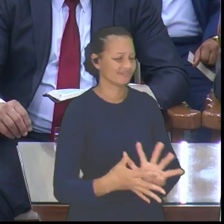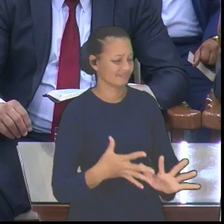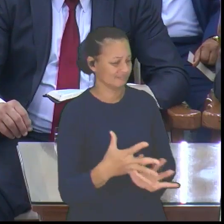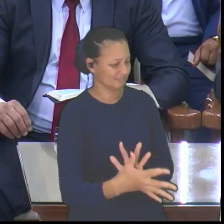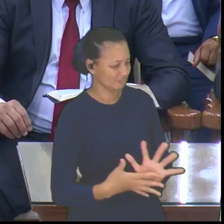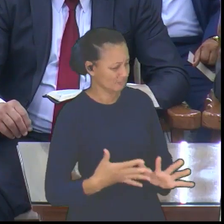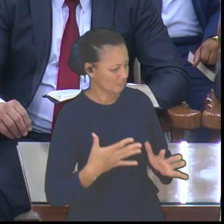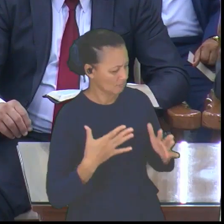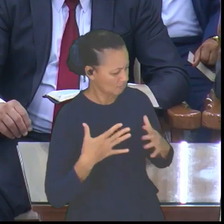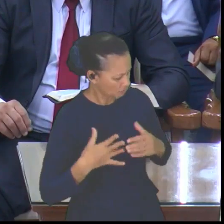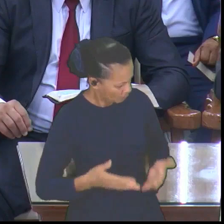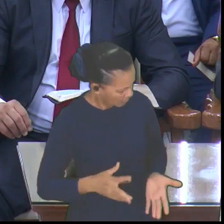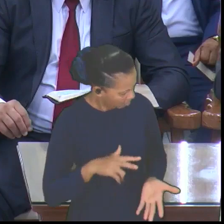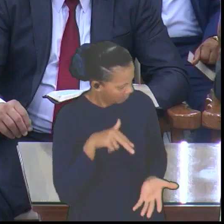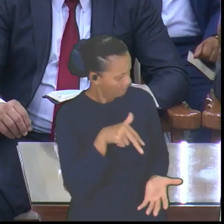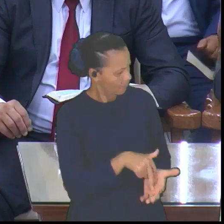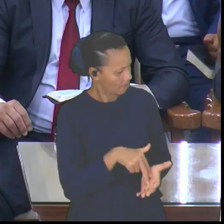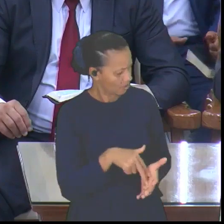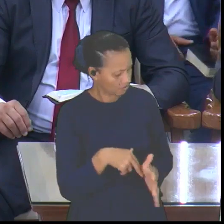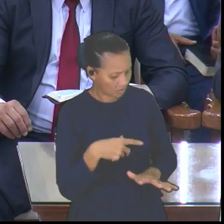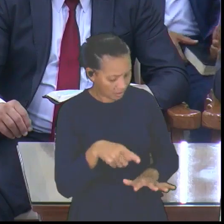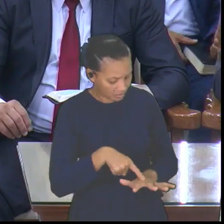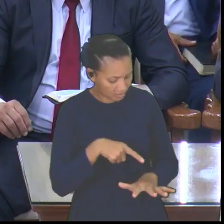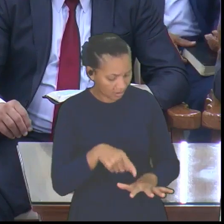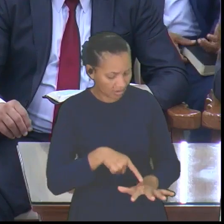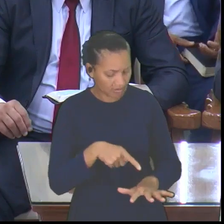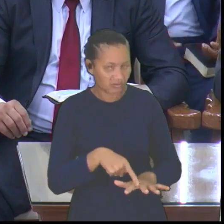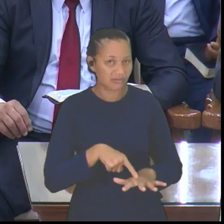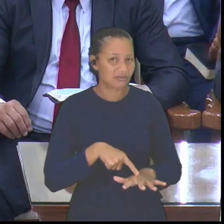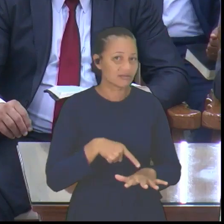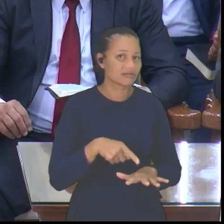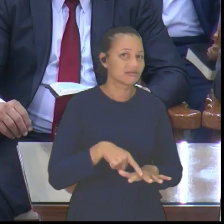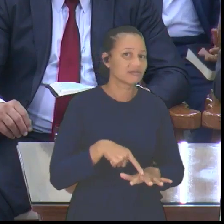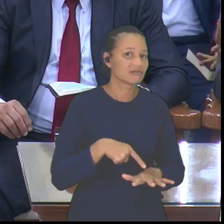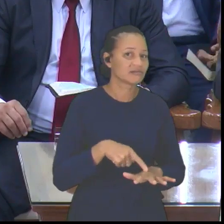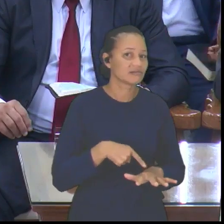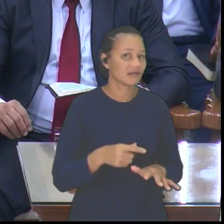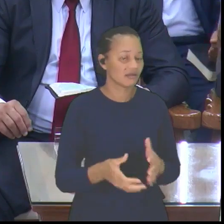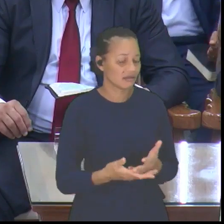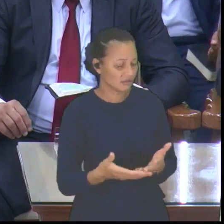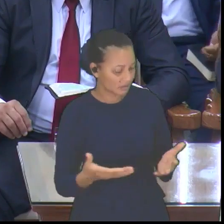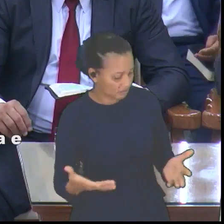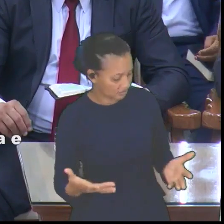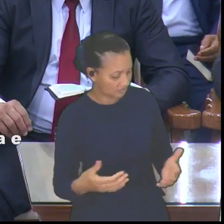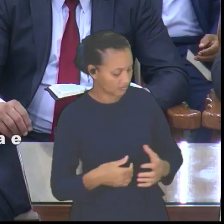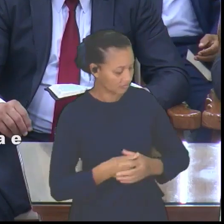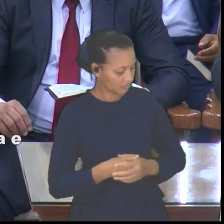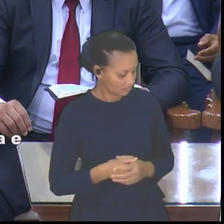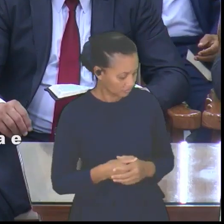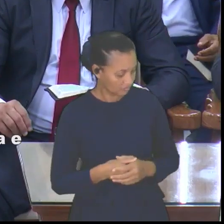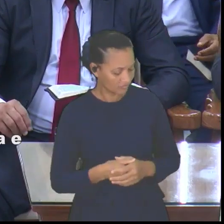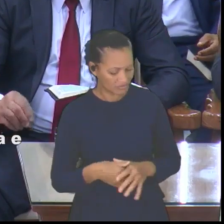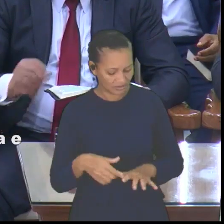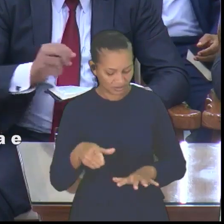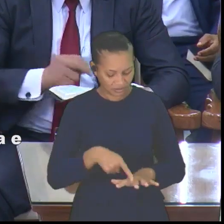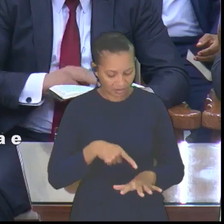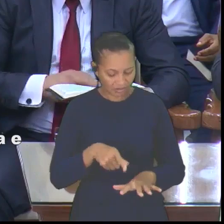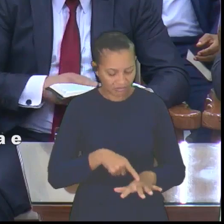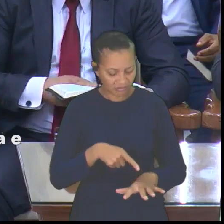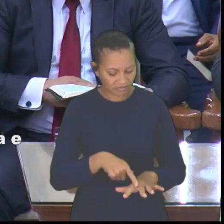calça e sandálias, que a estrada é longe, Pedro. Tem que estar